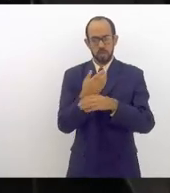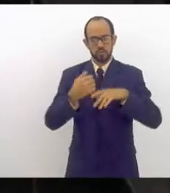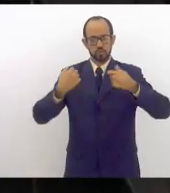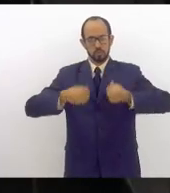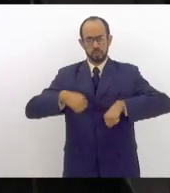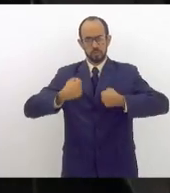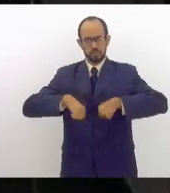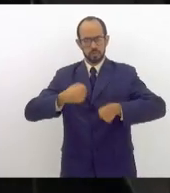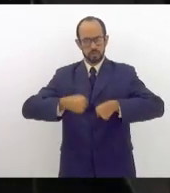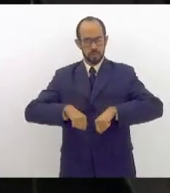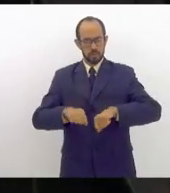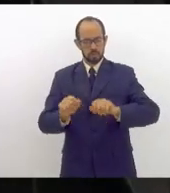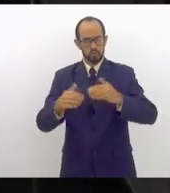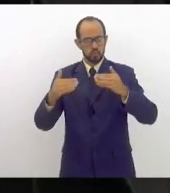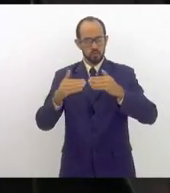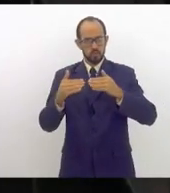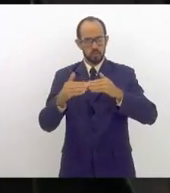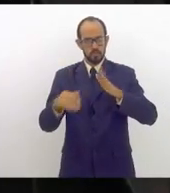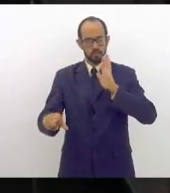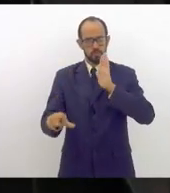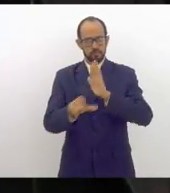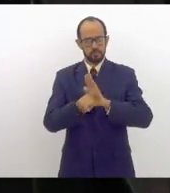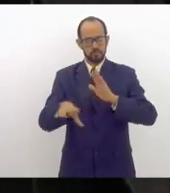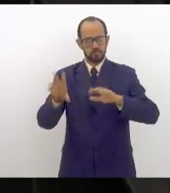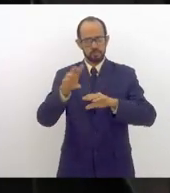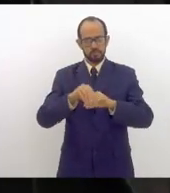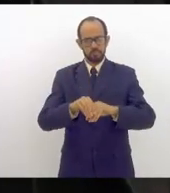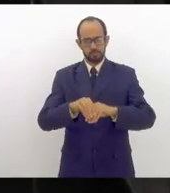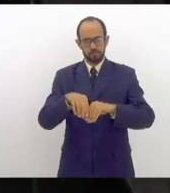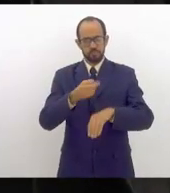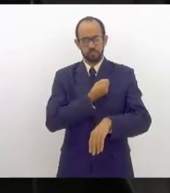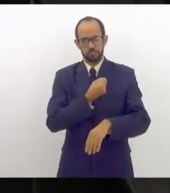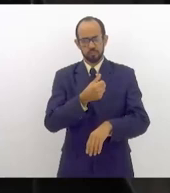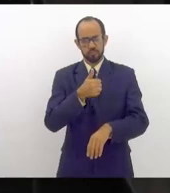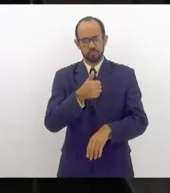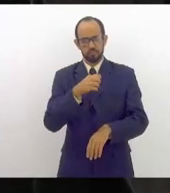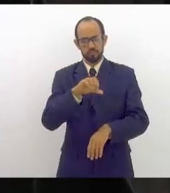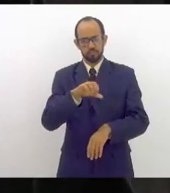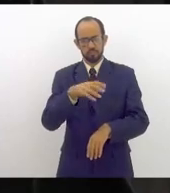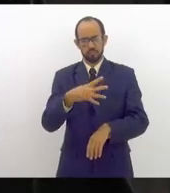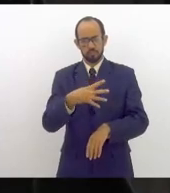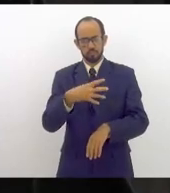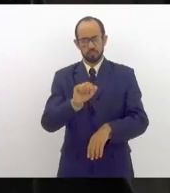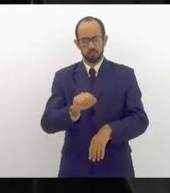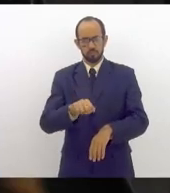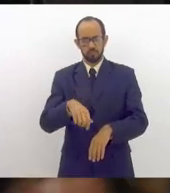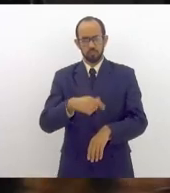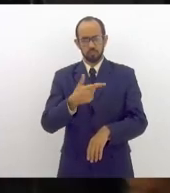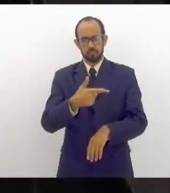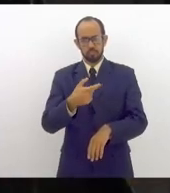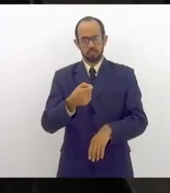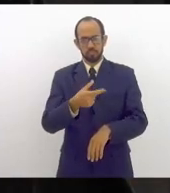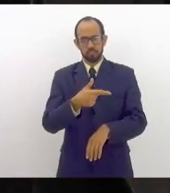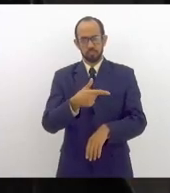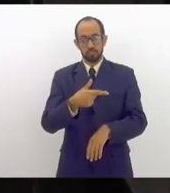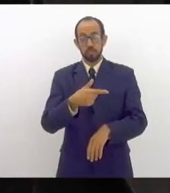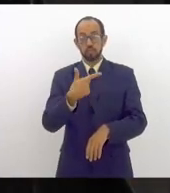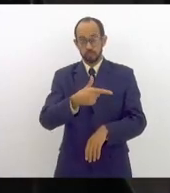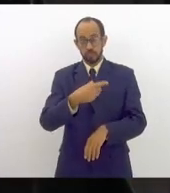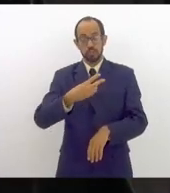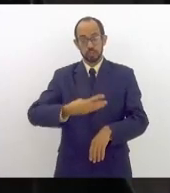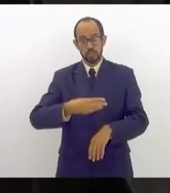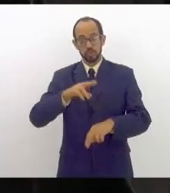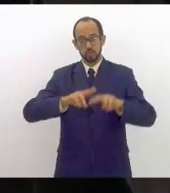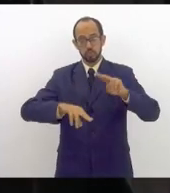essenciais nos termos da Lei Complementar número 194, de 23 de junho